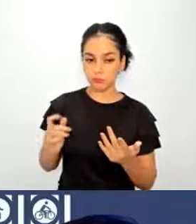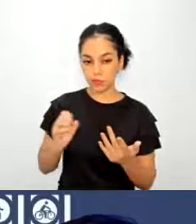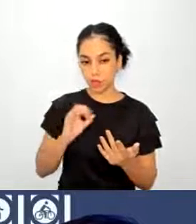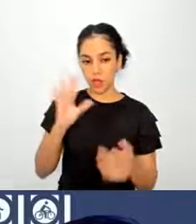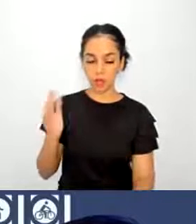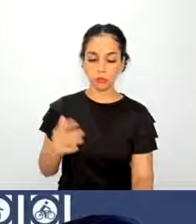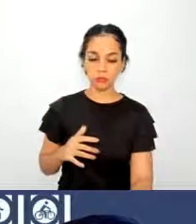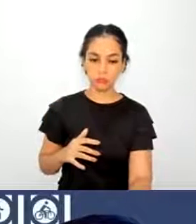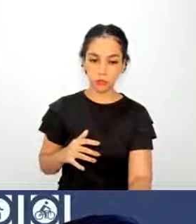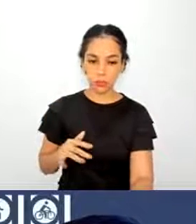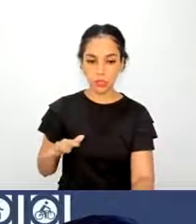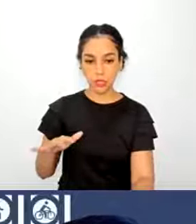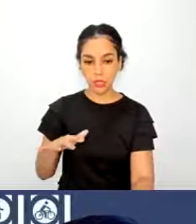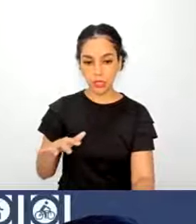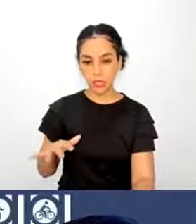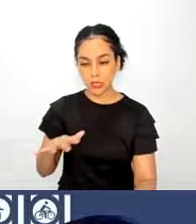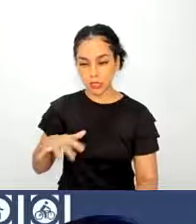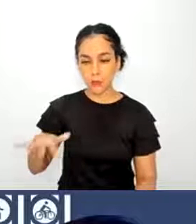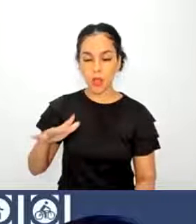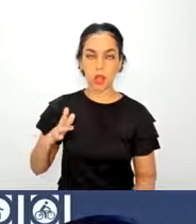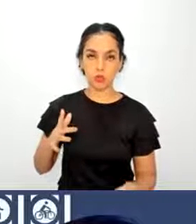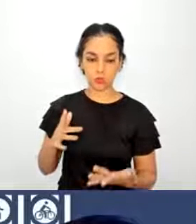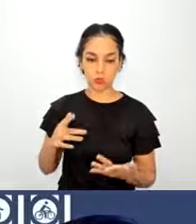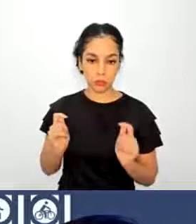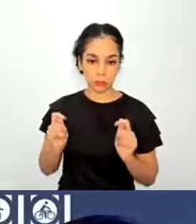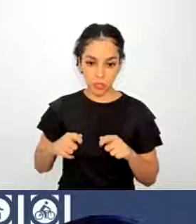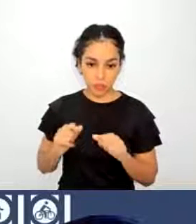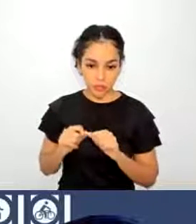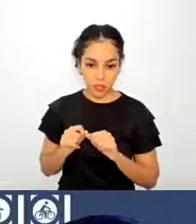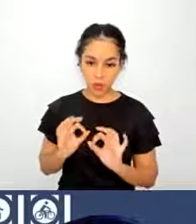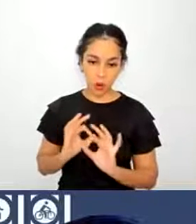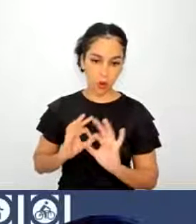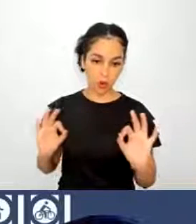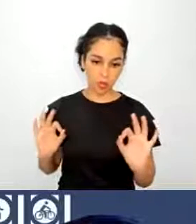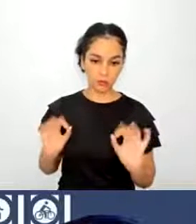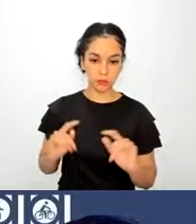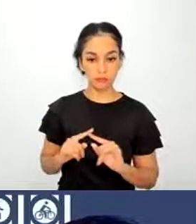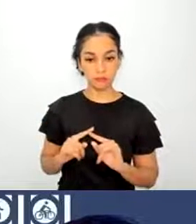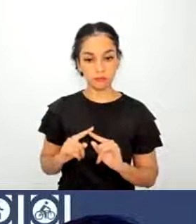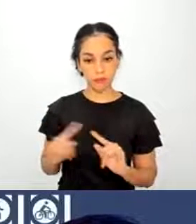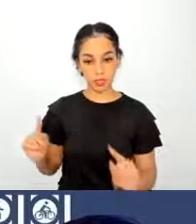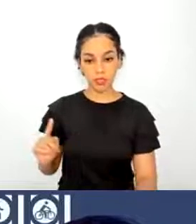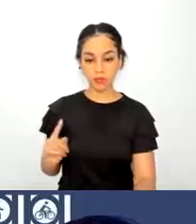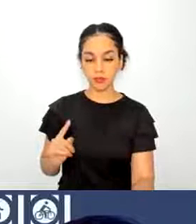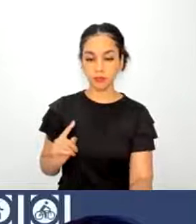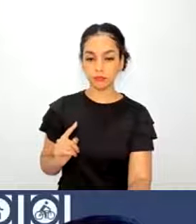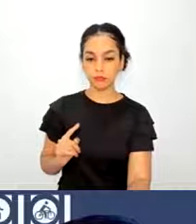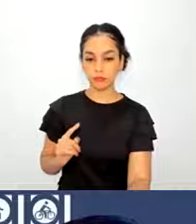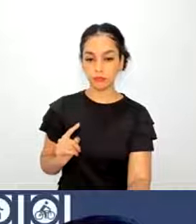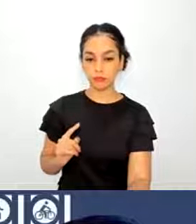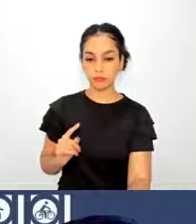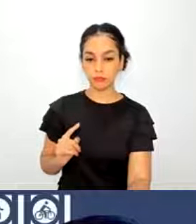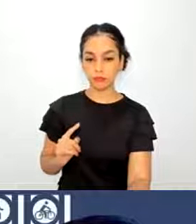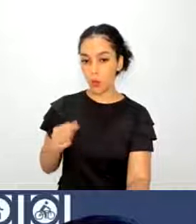de convívio, mais atratividade ela puder trazer, ótimo, né? Mas ela não deveria ser uma